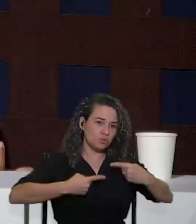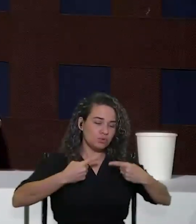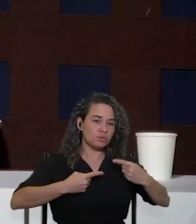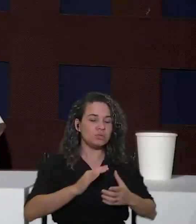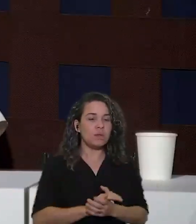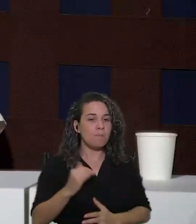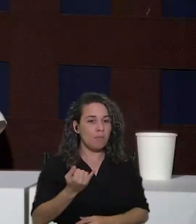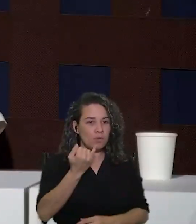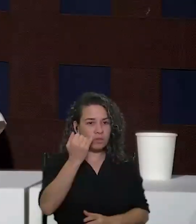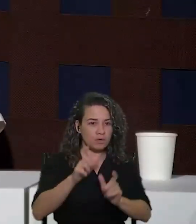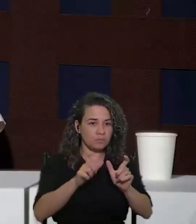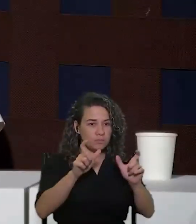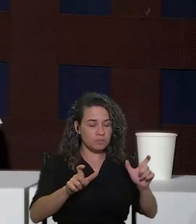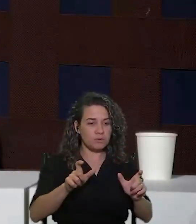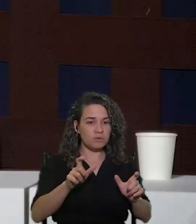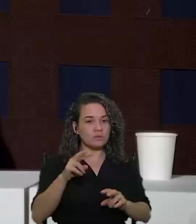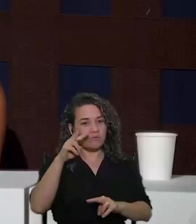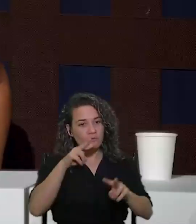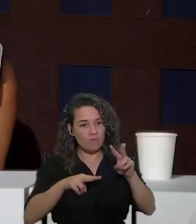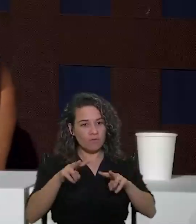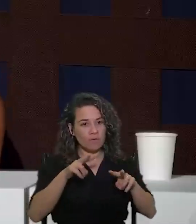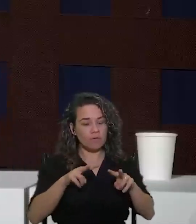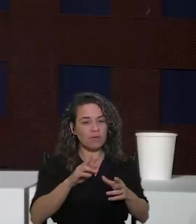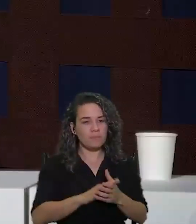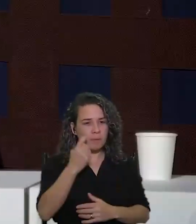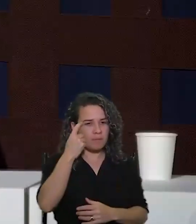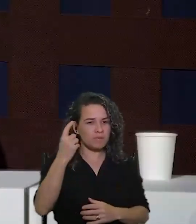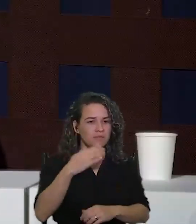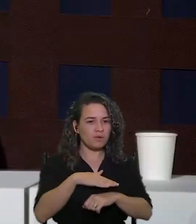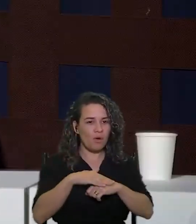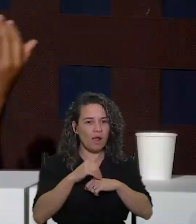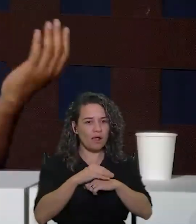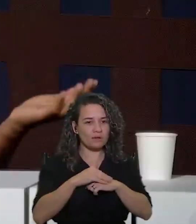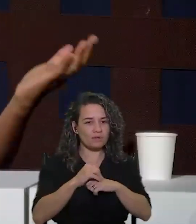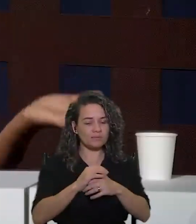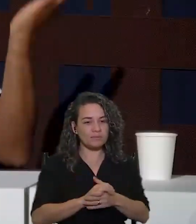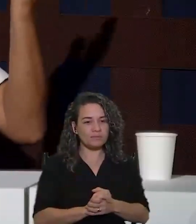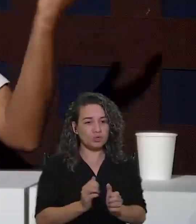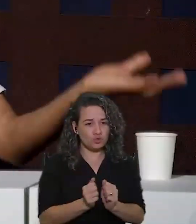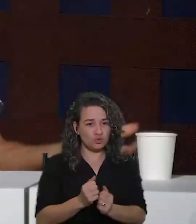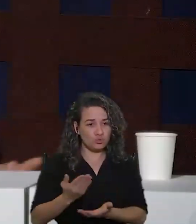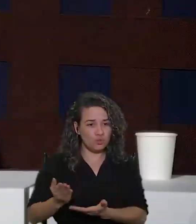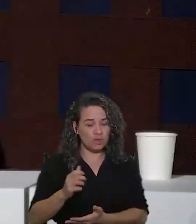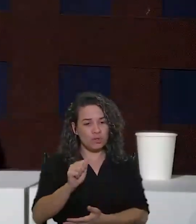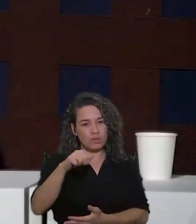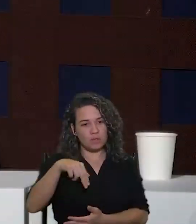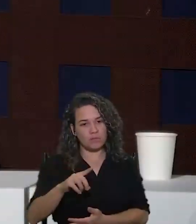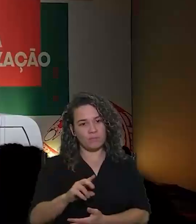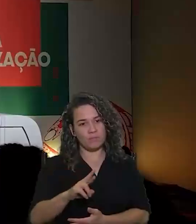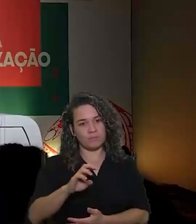vem assistir. Então, foi pensado com muito carinho. E estar aqui também ao lado da Andressa, do Sérgio